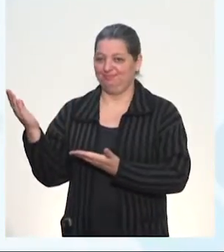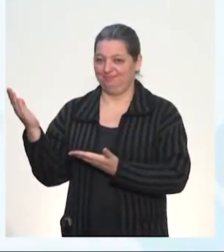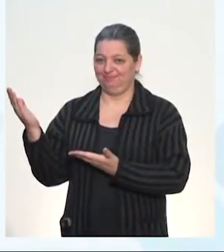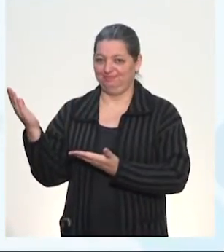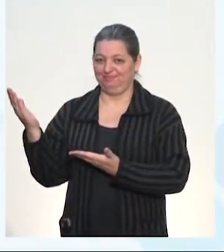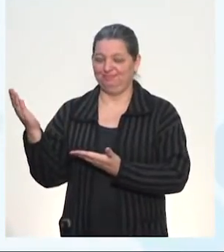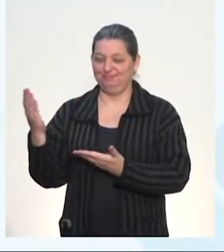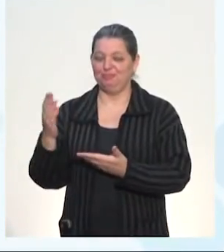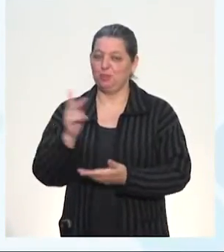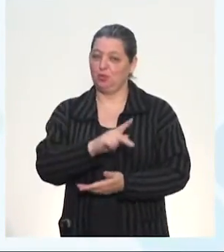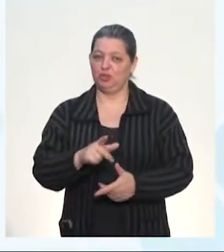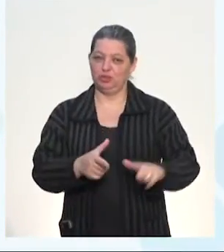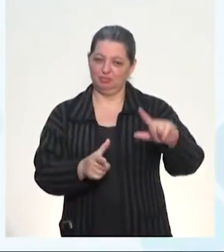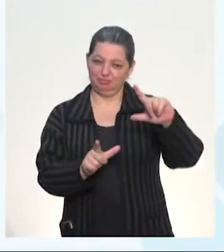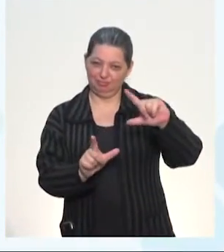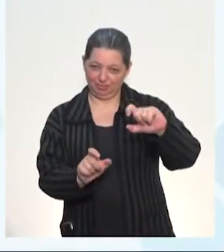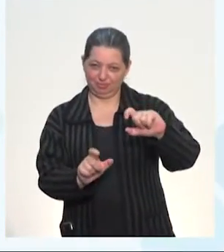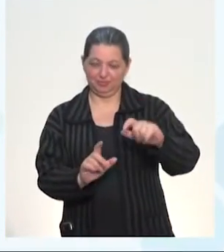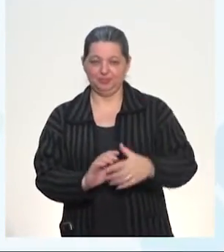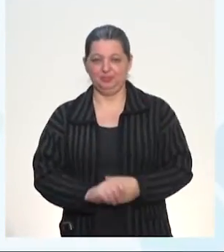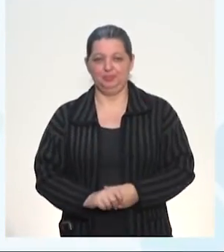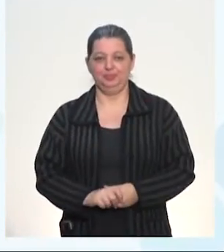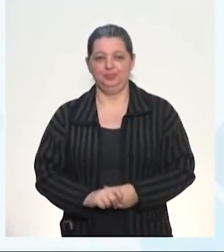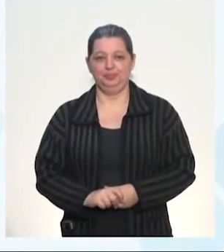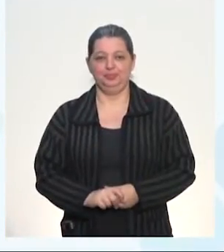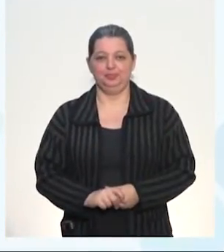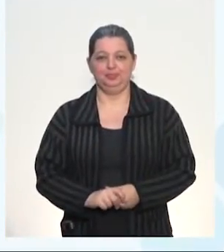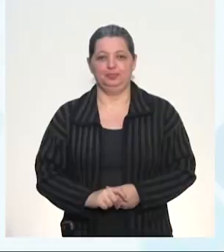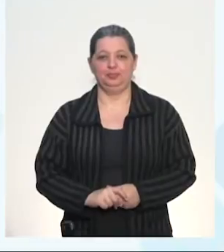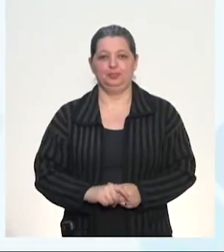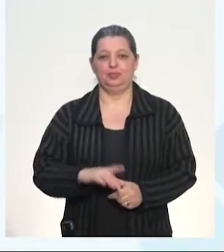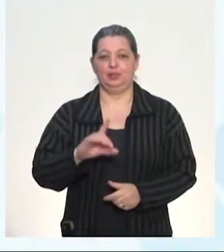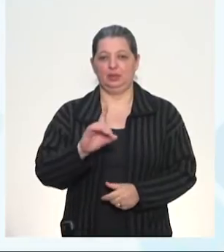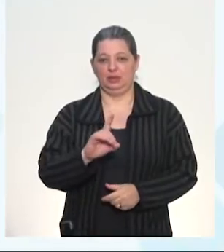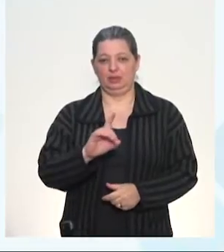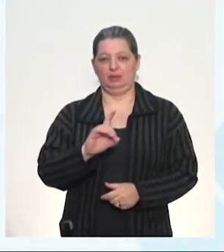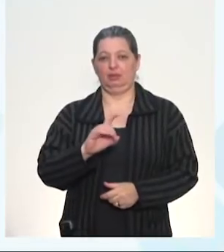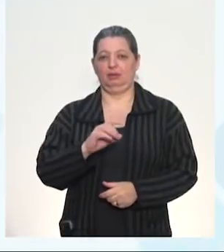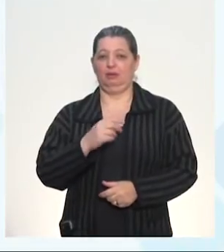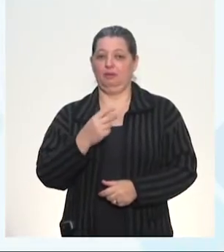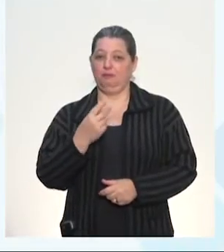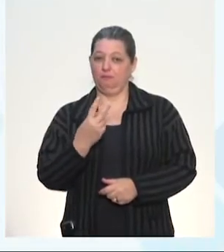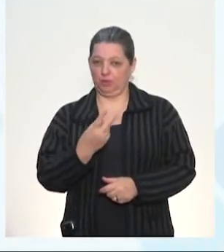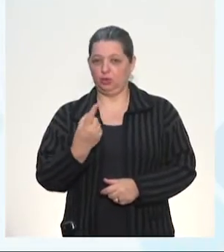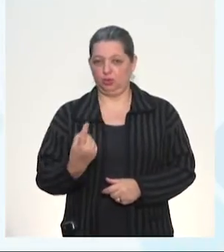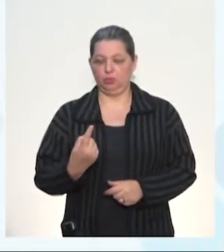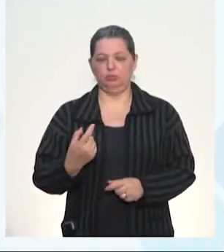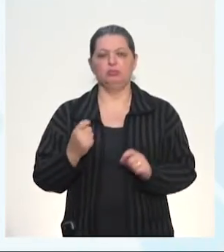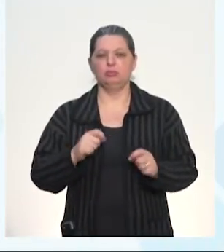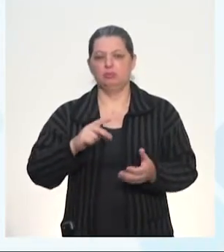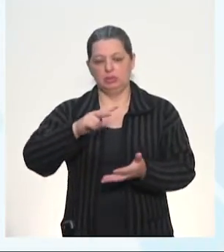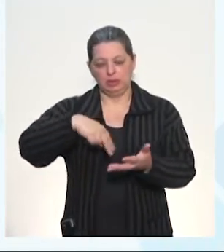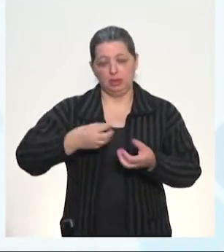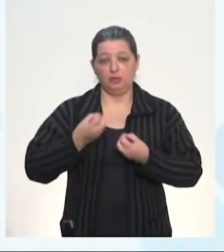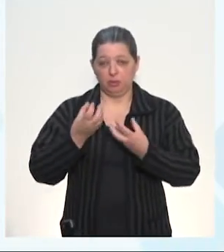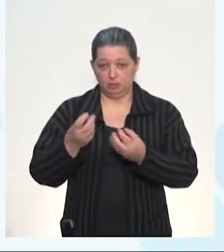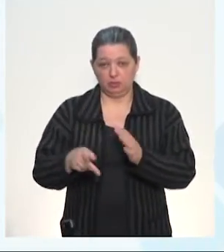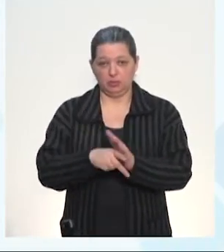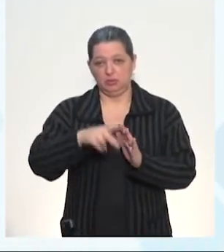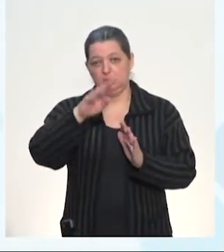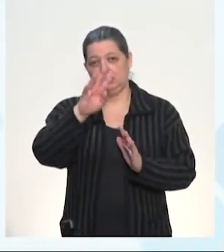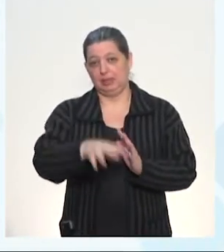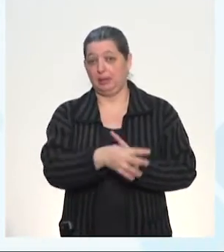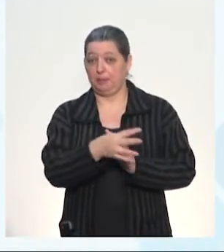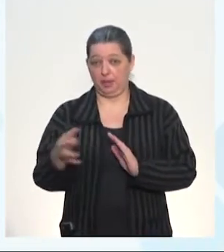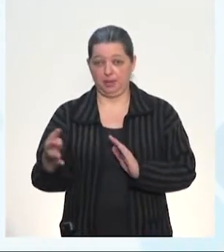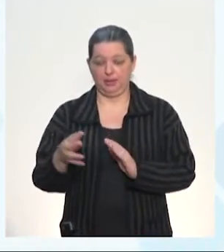aquele print, certo? Descritor D21, ler informações e dados apresentados em